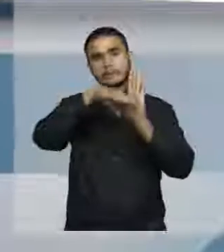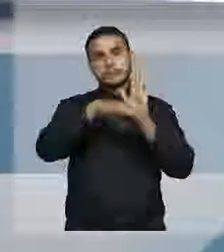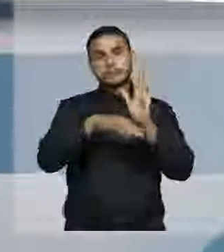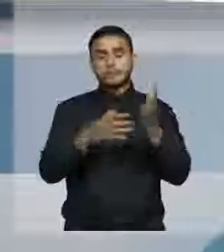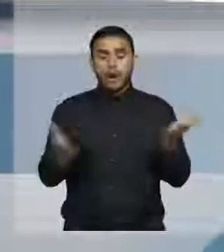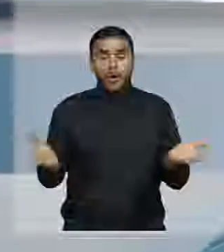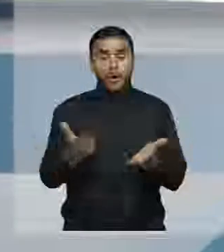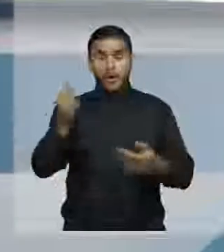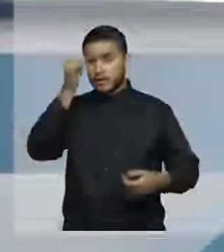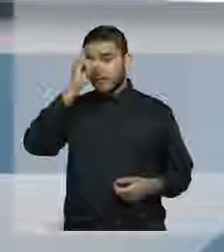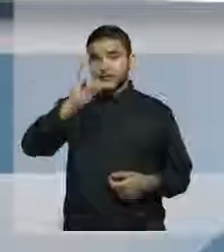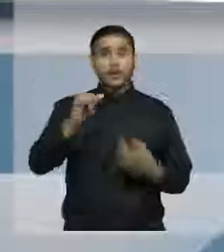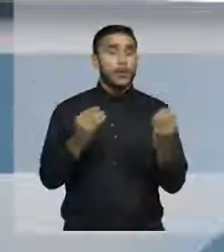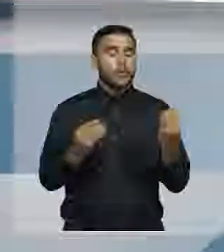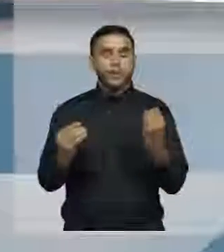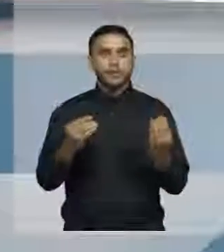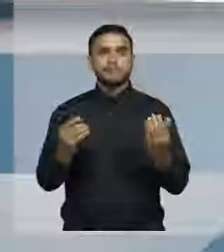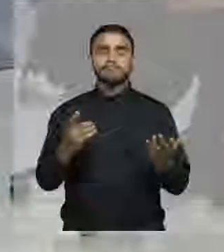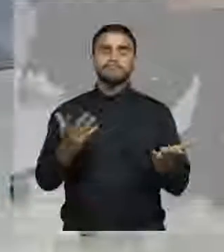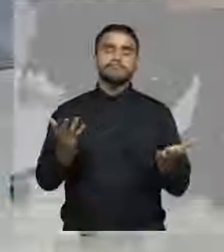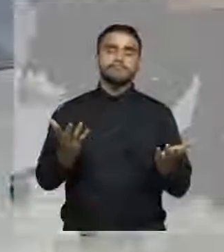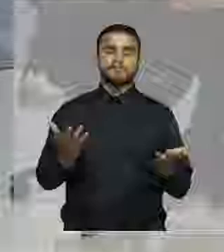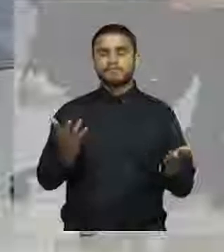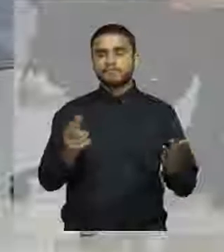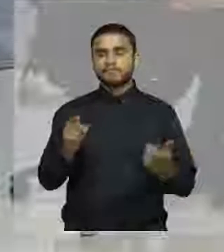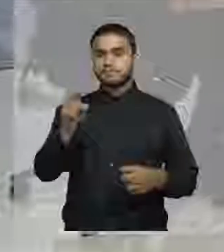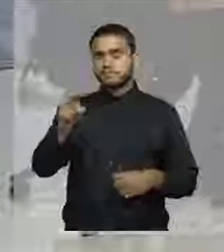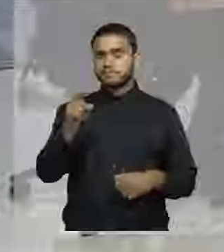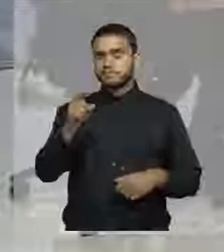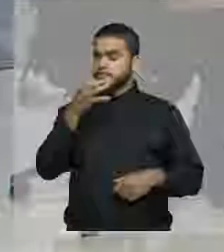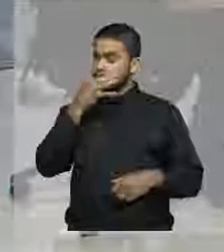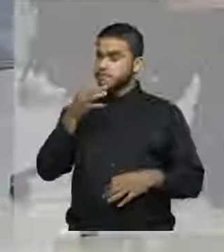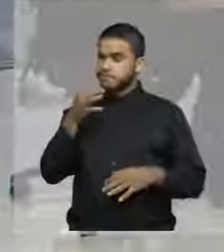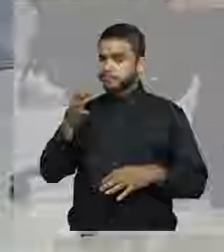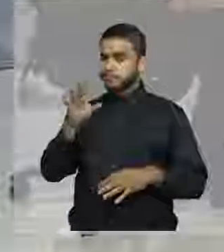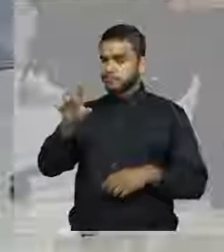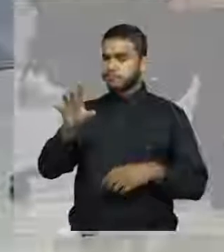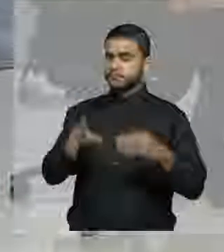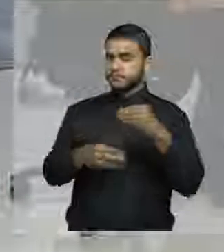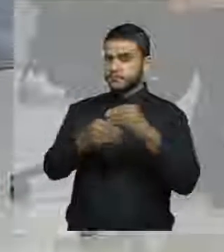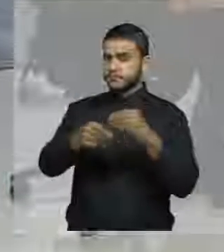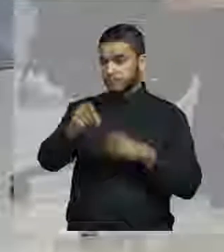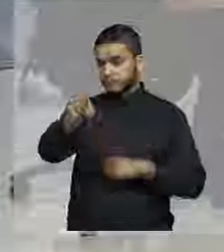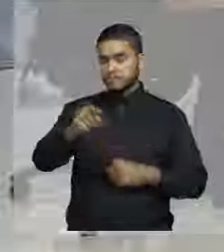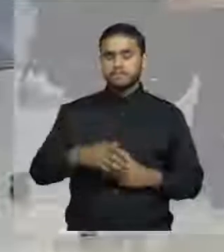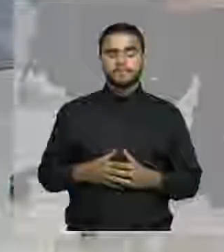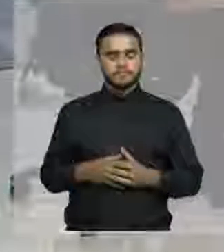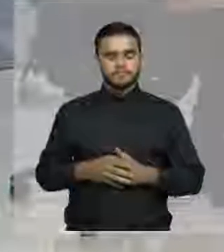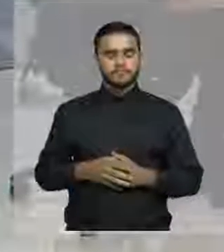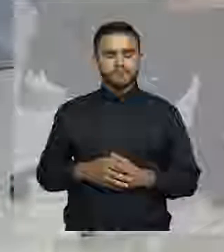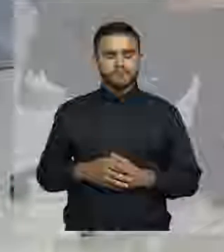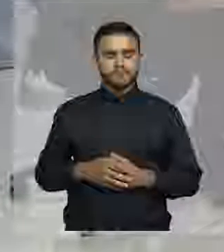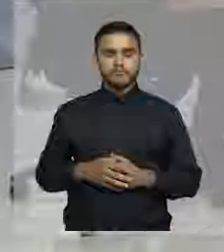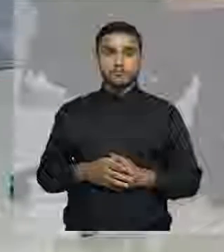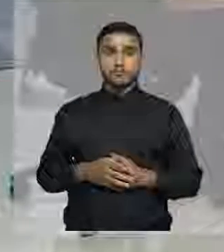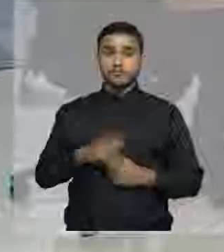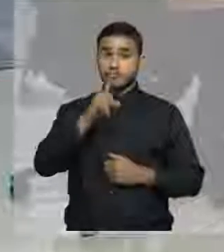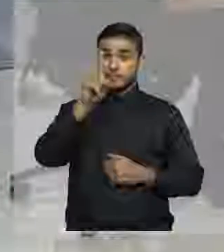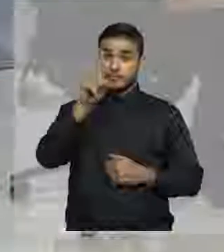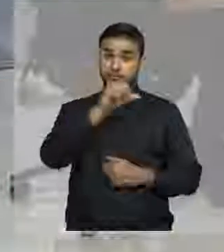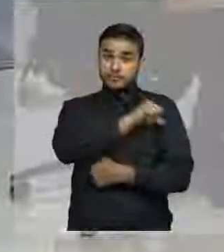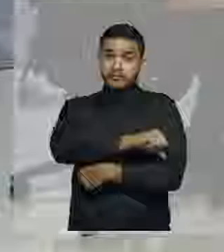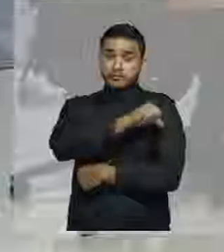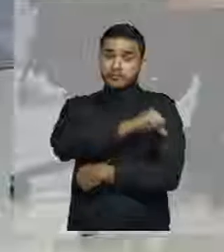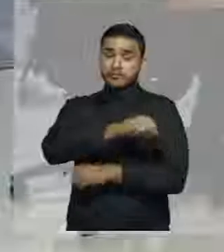aí, eu quero colocá-lo na discussão, mas já lembrando uma coisa, o Rio de Janeiro passou 6 meses